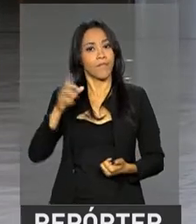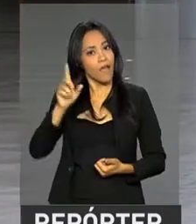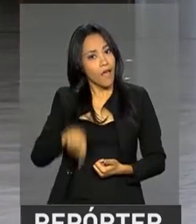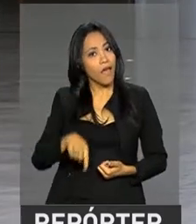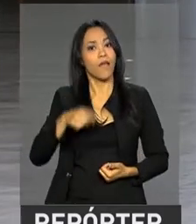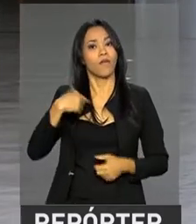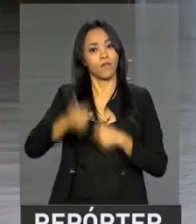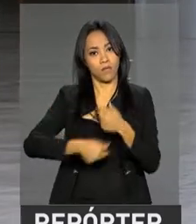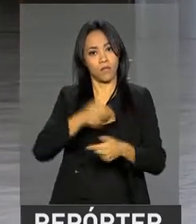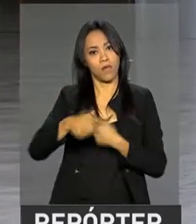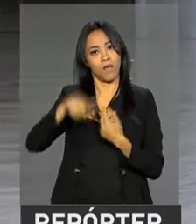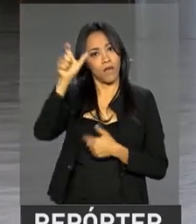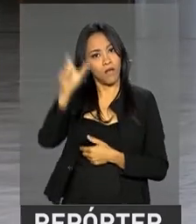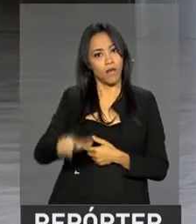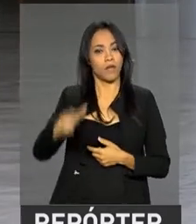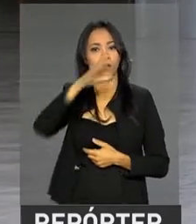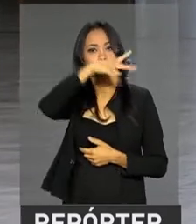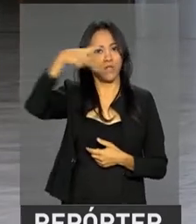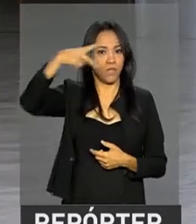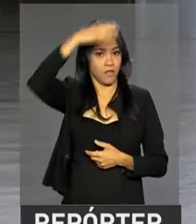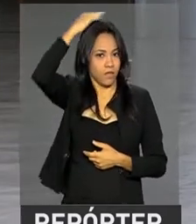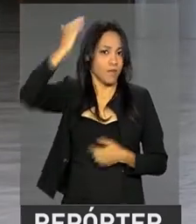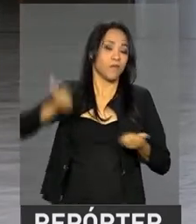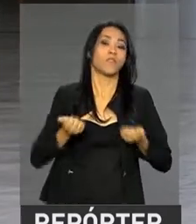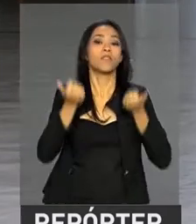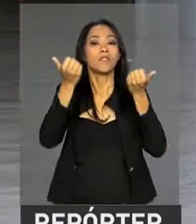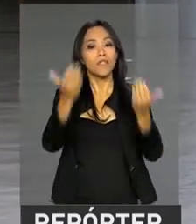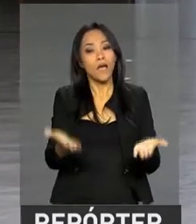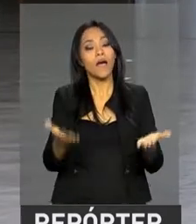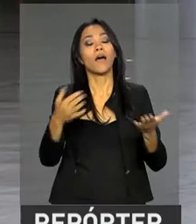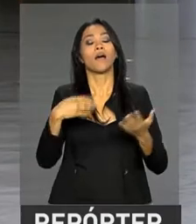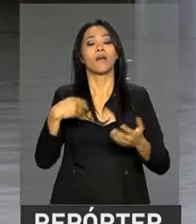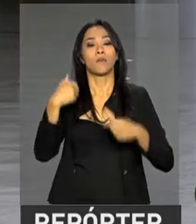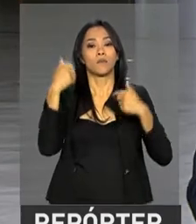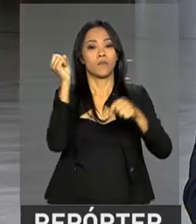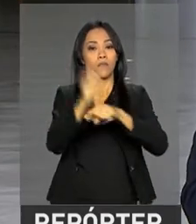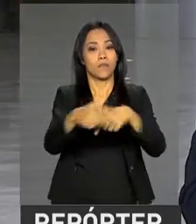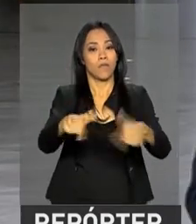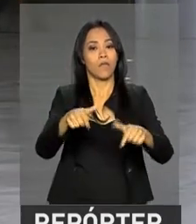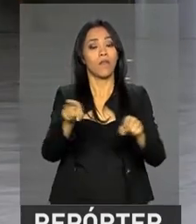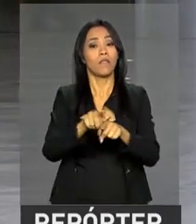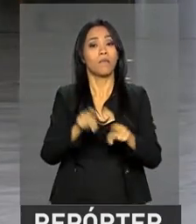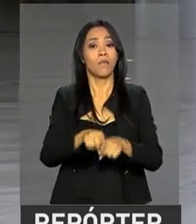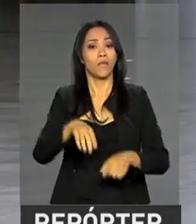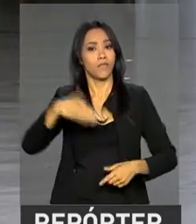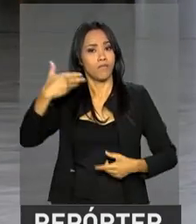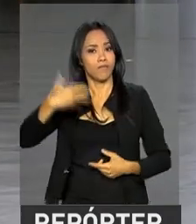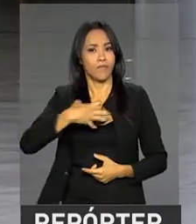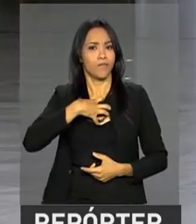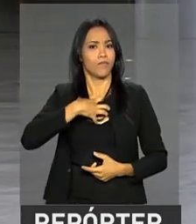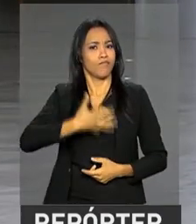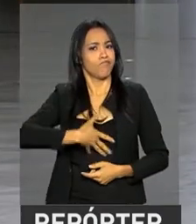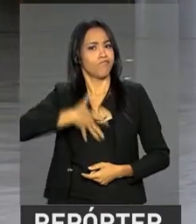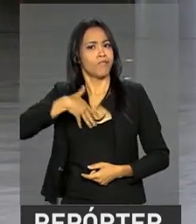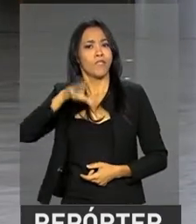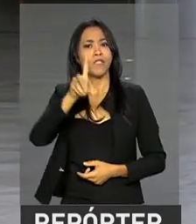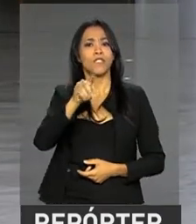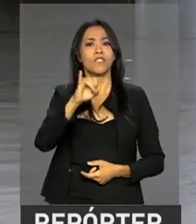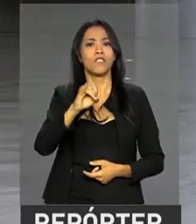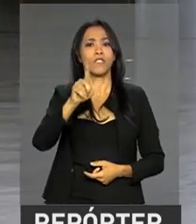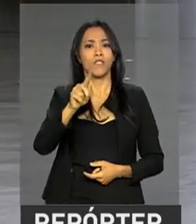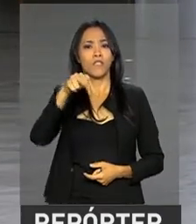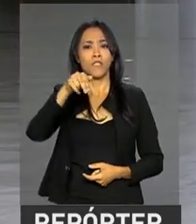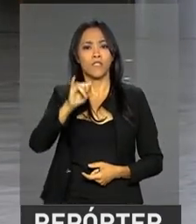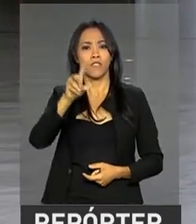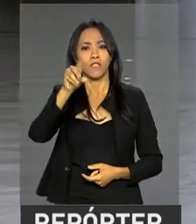esse é o seu trabalho, devolver emprego e dignidade aos brasileiros. O presidente destacou ainda indicadores positivos